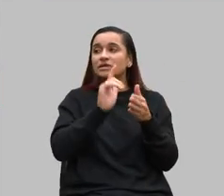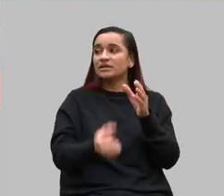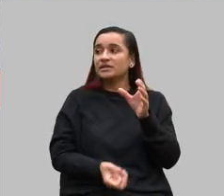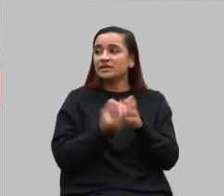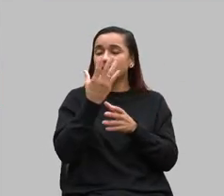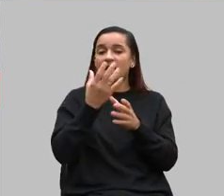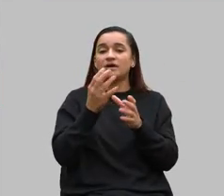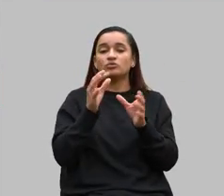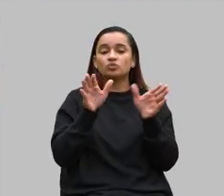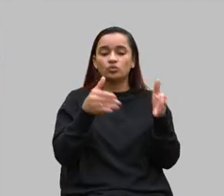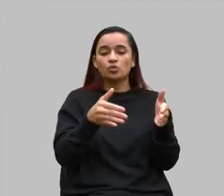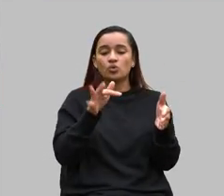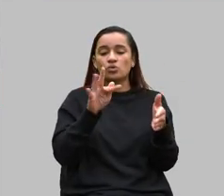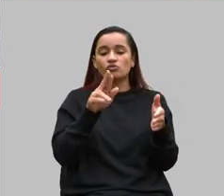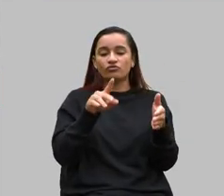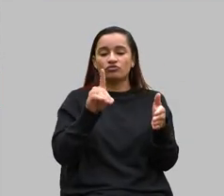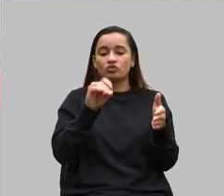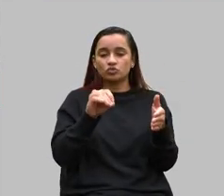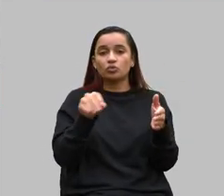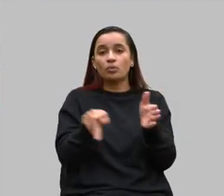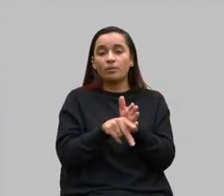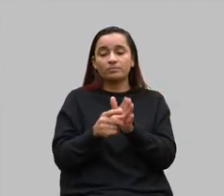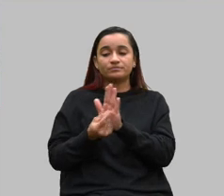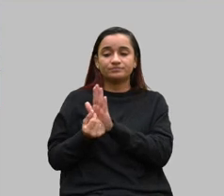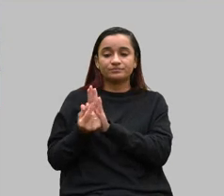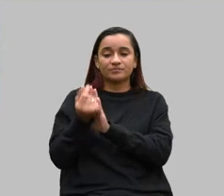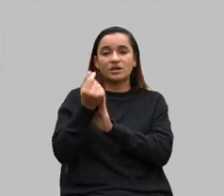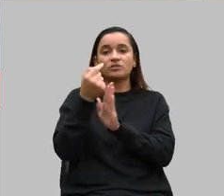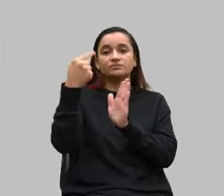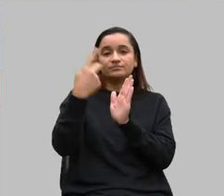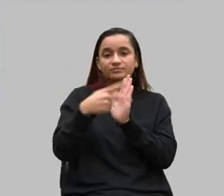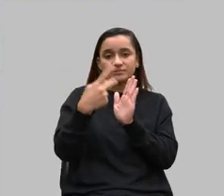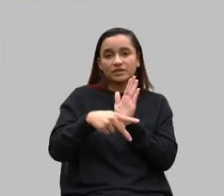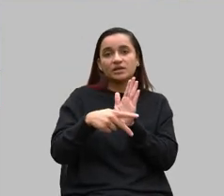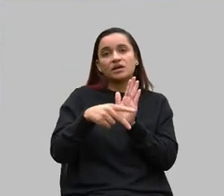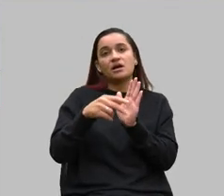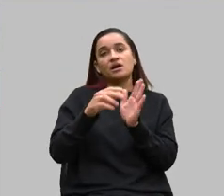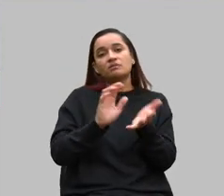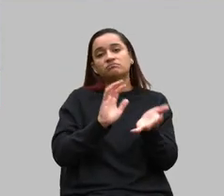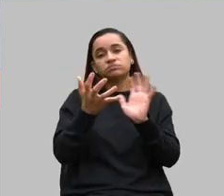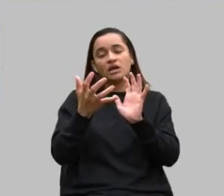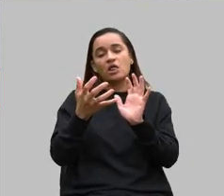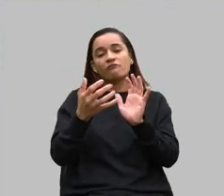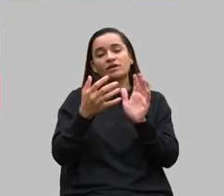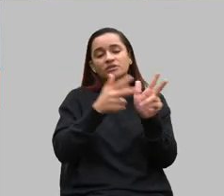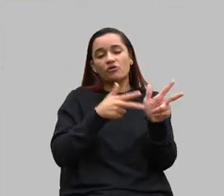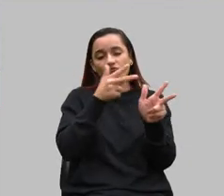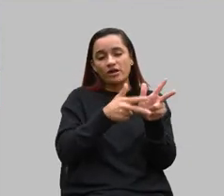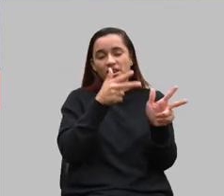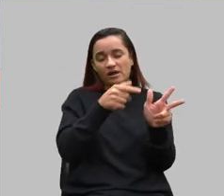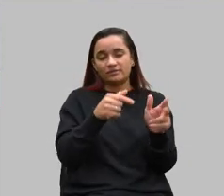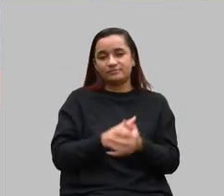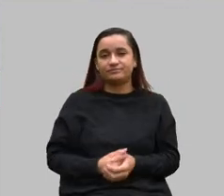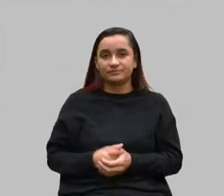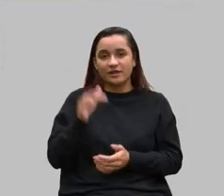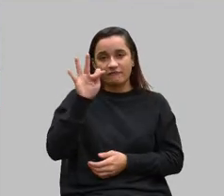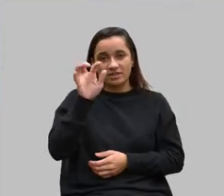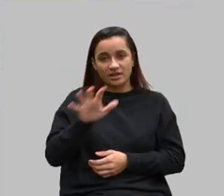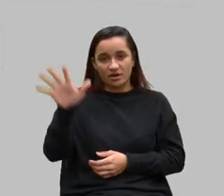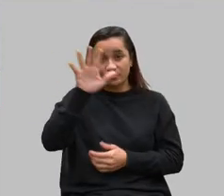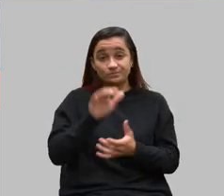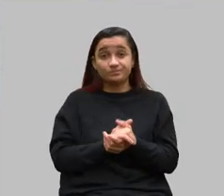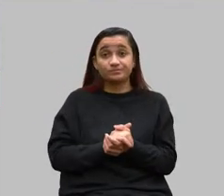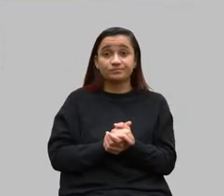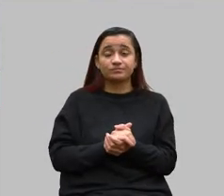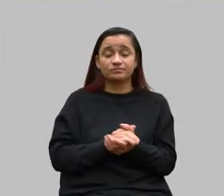específico para os recursos decorrentes das outorgas das renovações antecipadas de ferrovias federais que seja